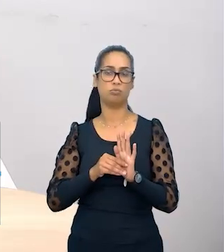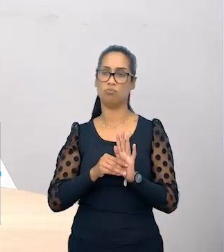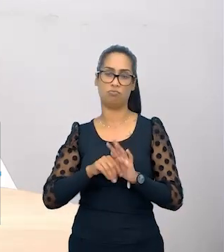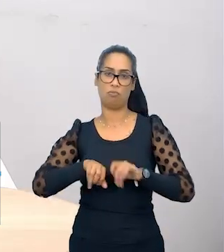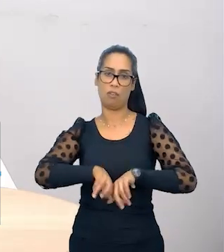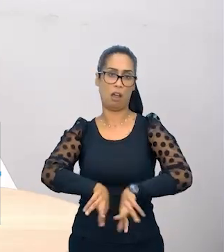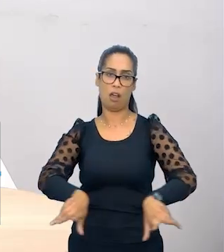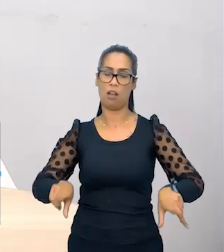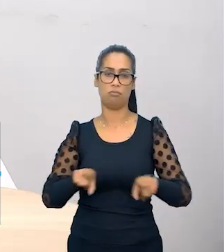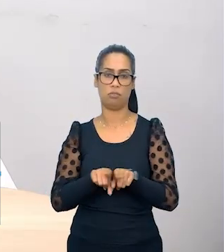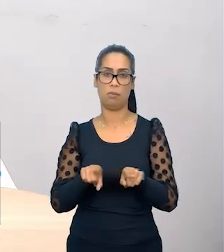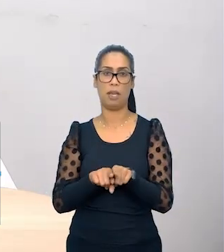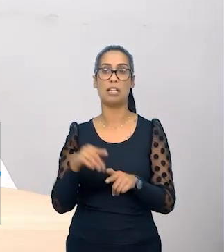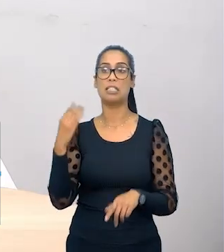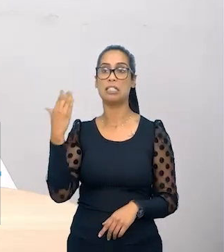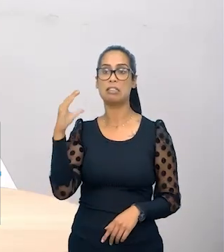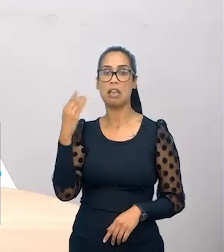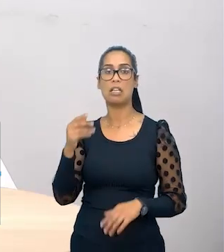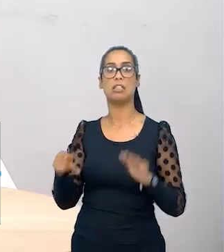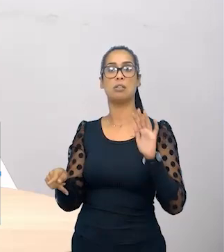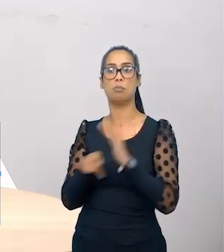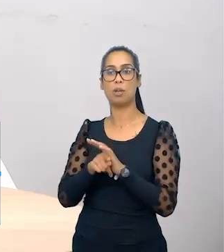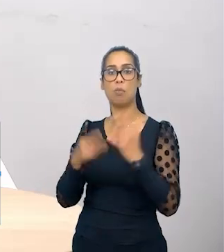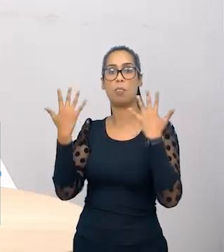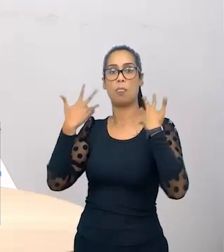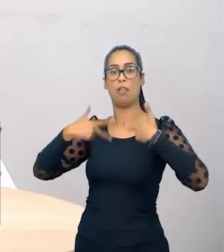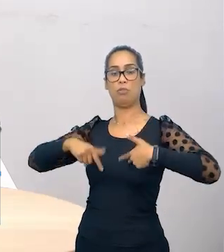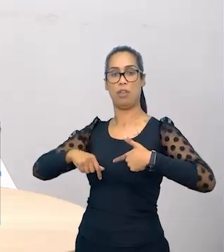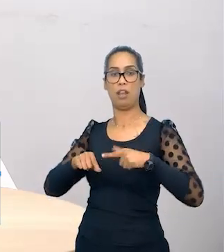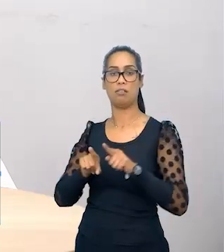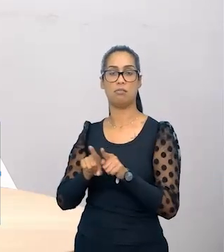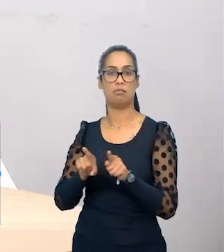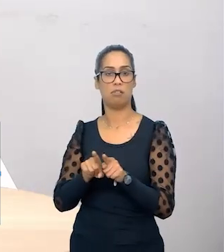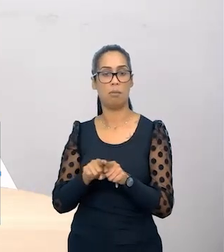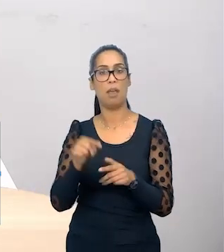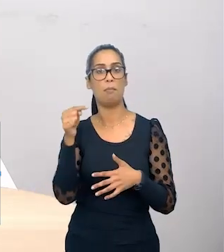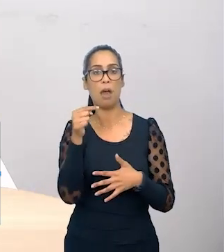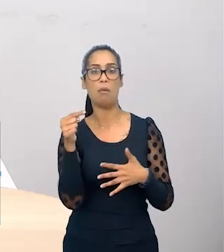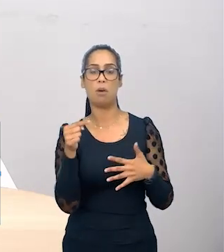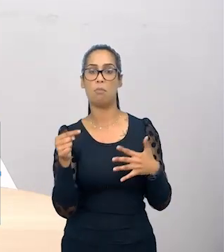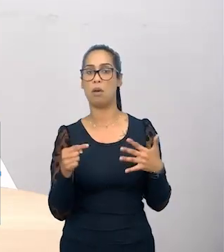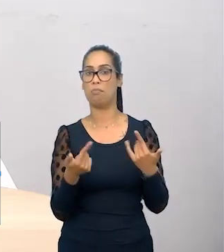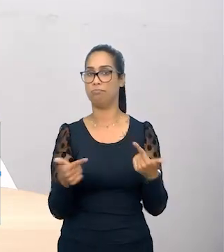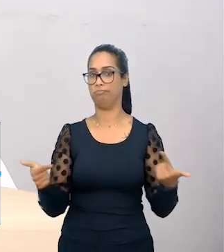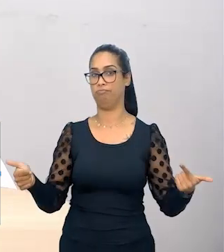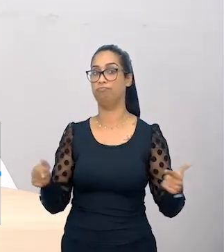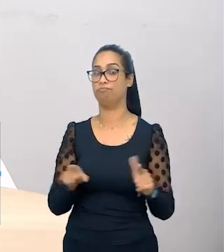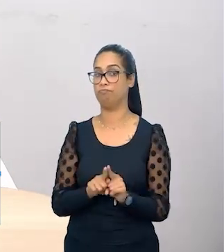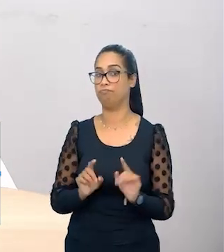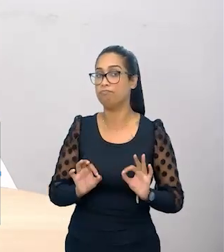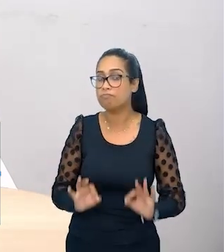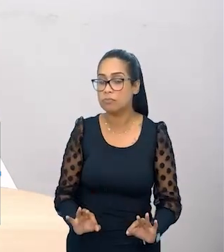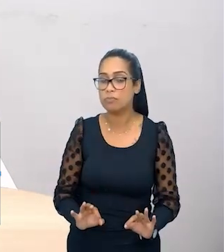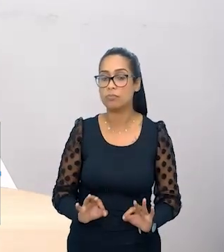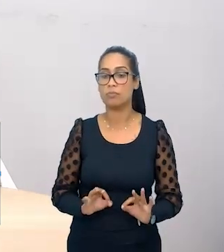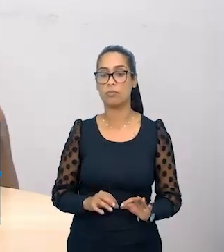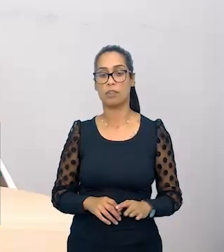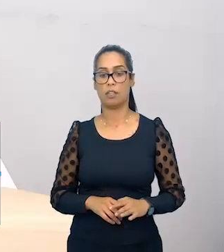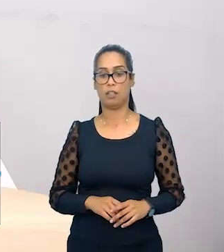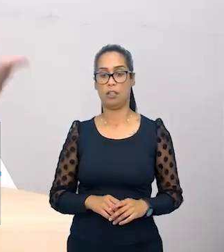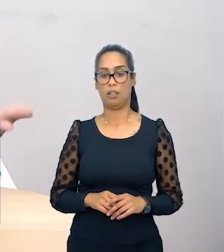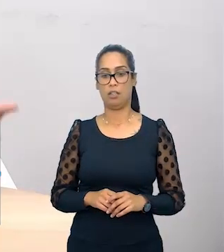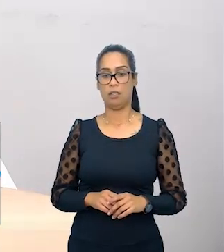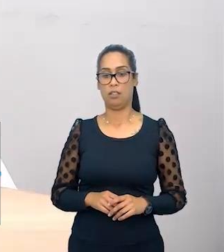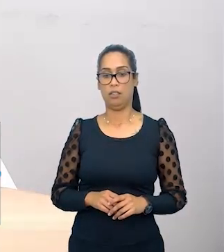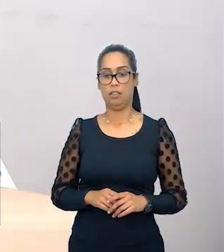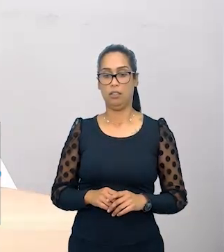área de ciências da natureza, onde a gente geralmente, né, as demandas são jogadas ali para essa área, mas também como um